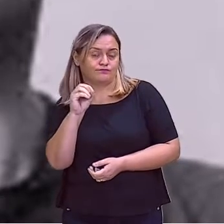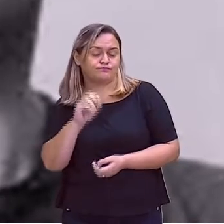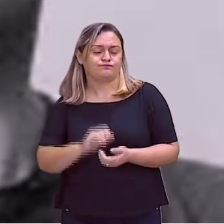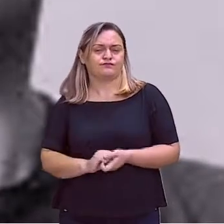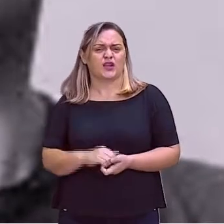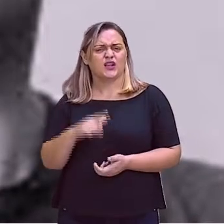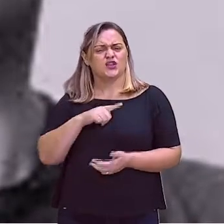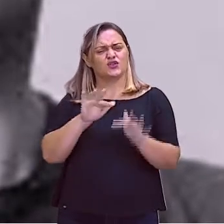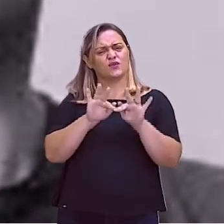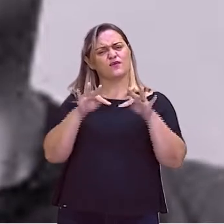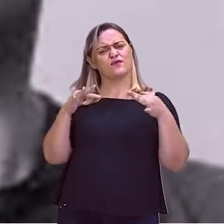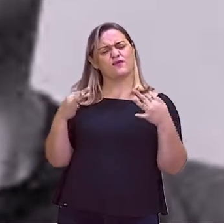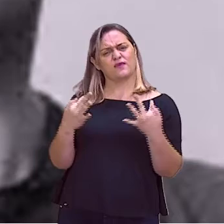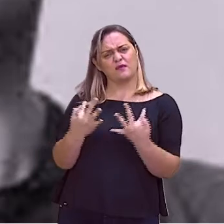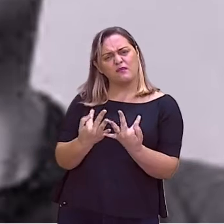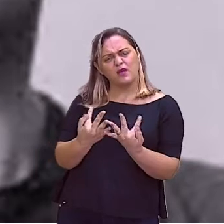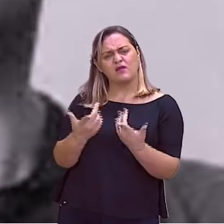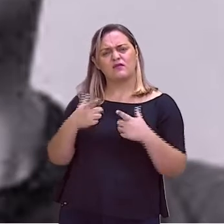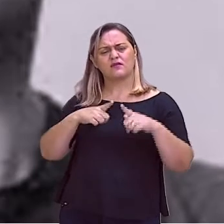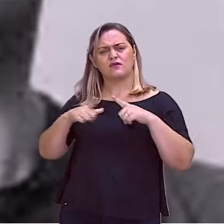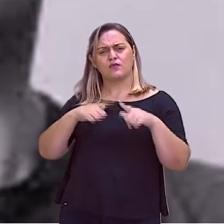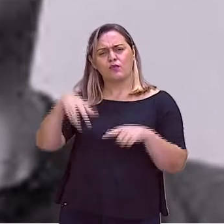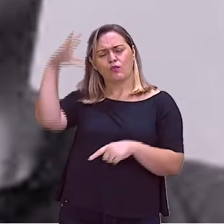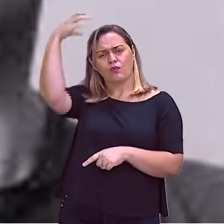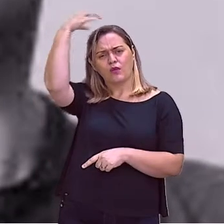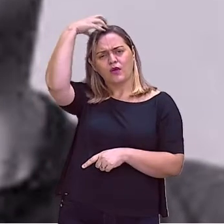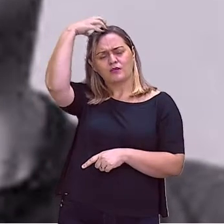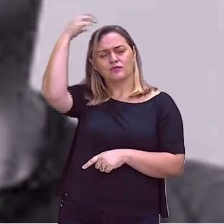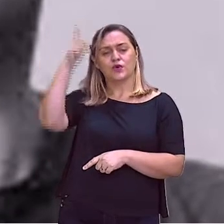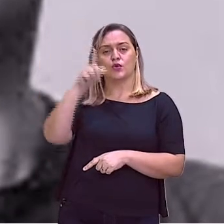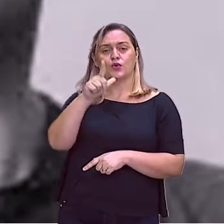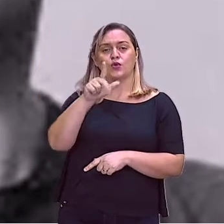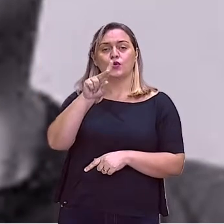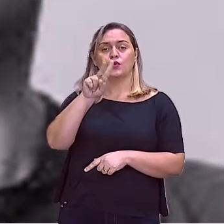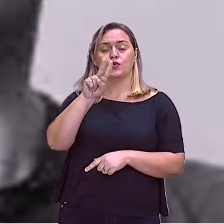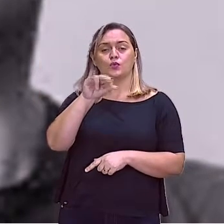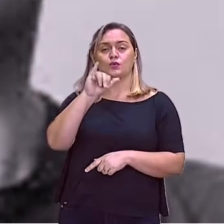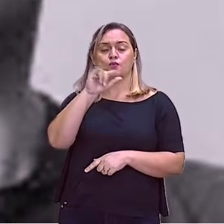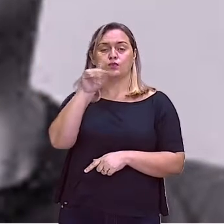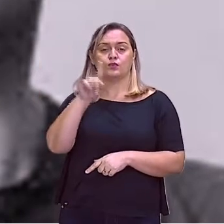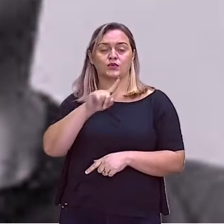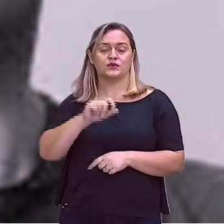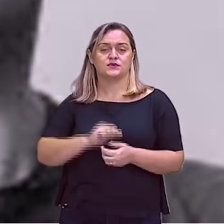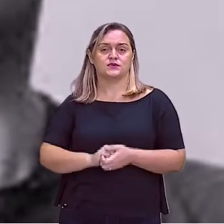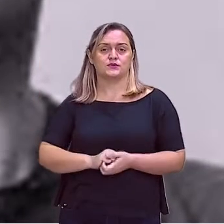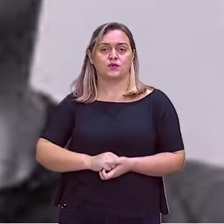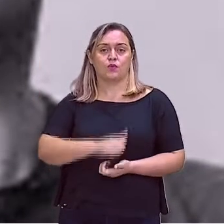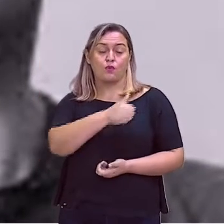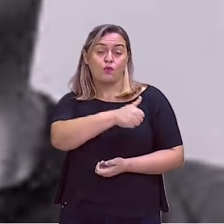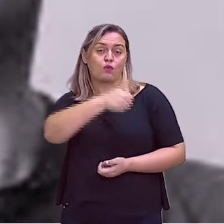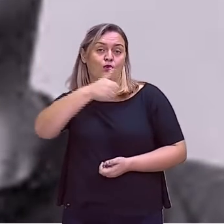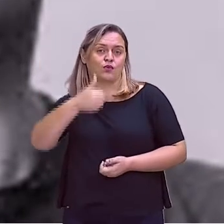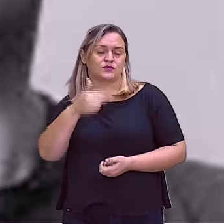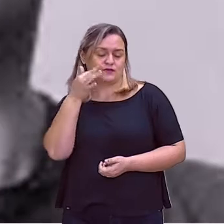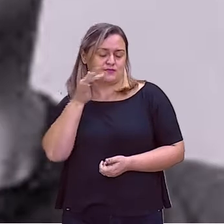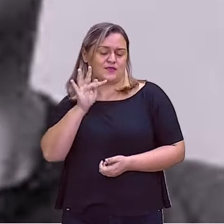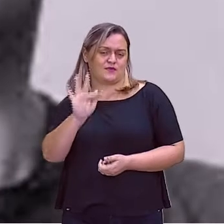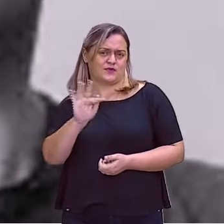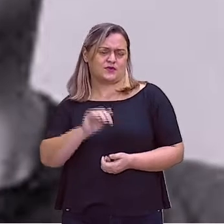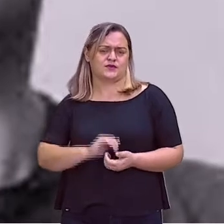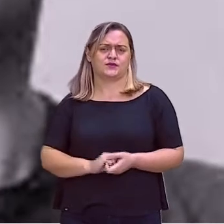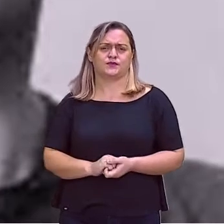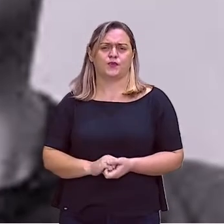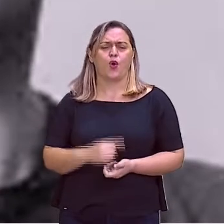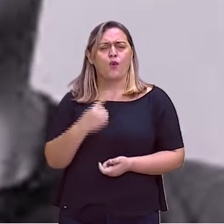de nobreza do rei Luís XI da França. Em 1767, um de